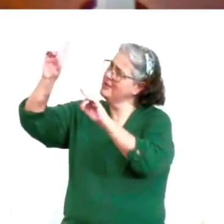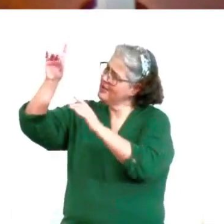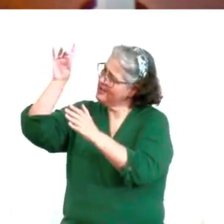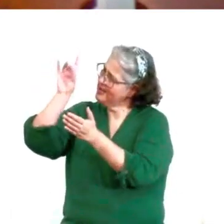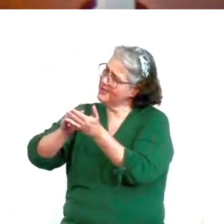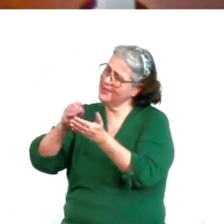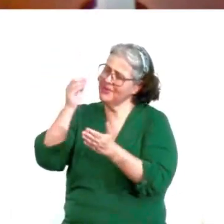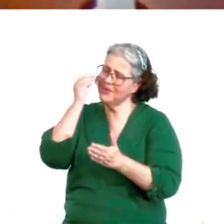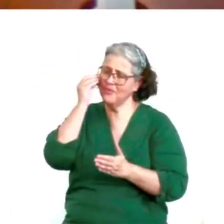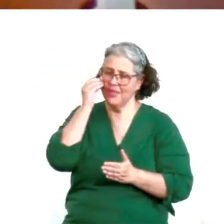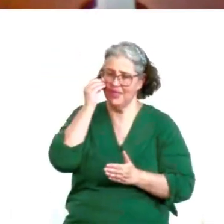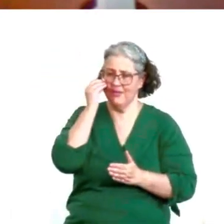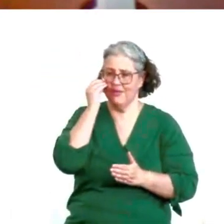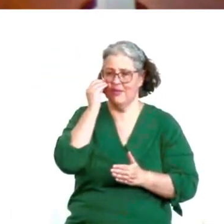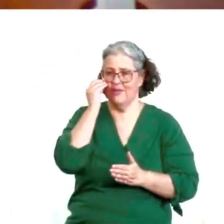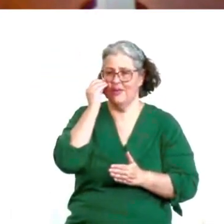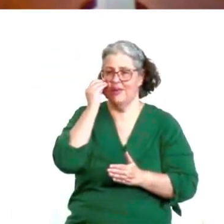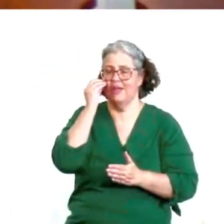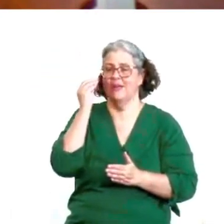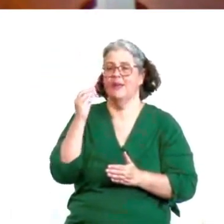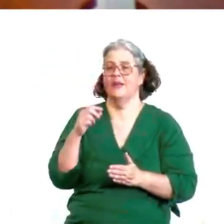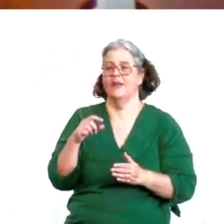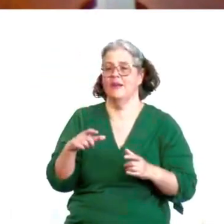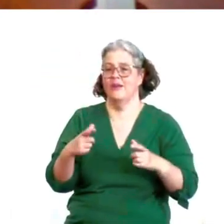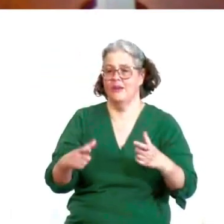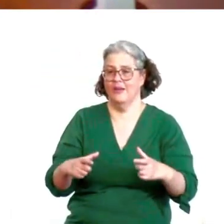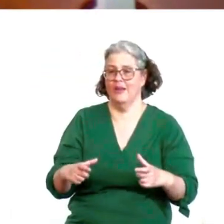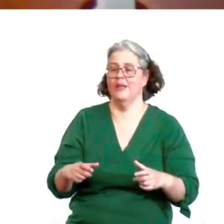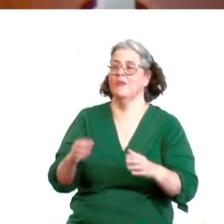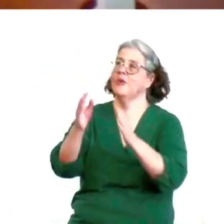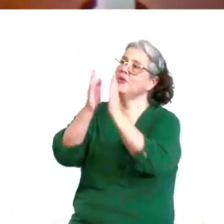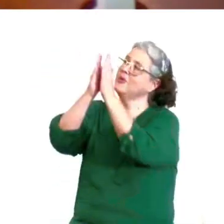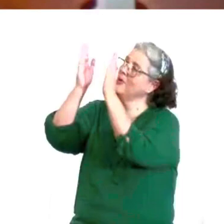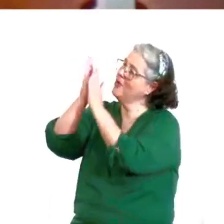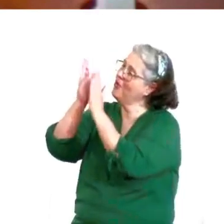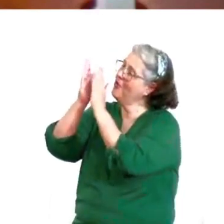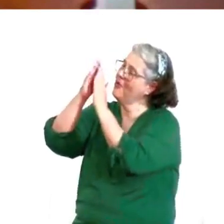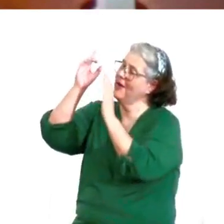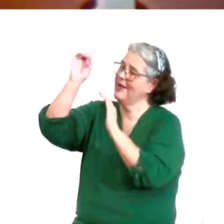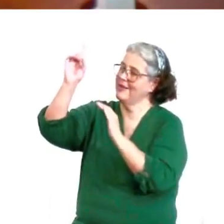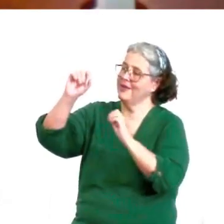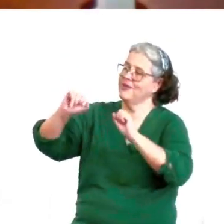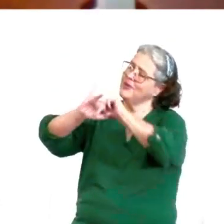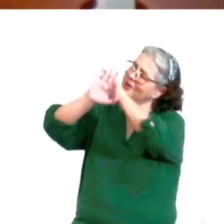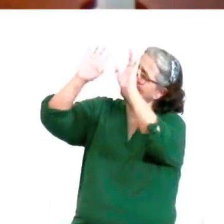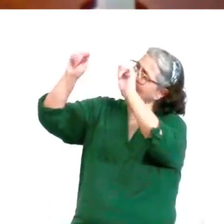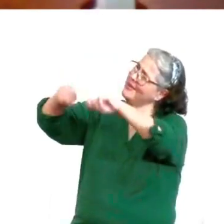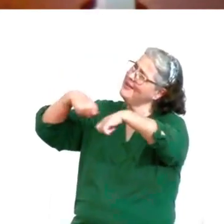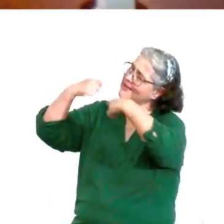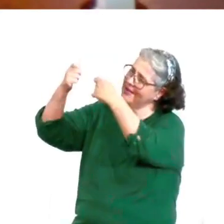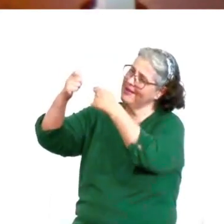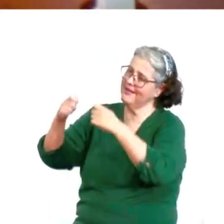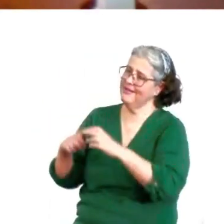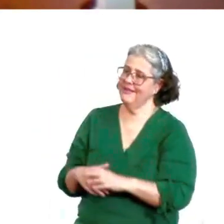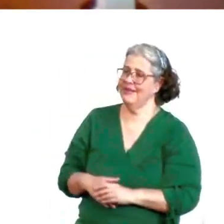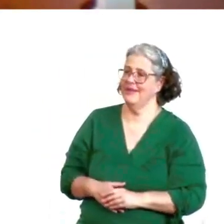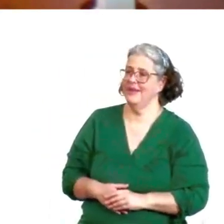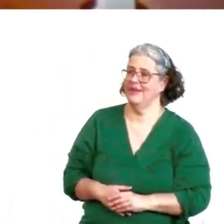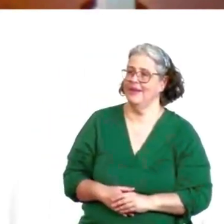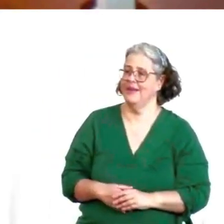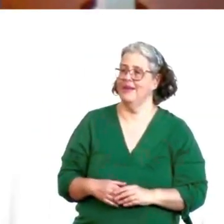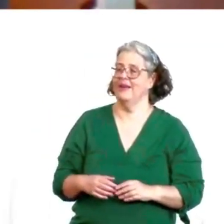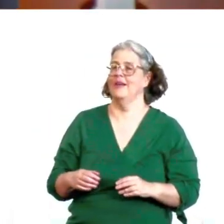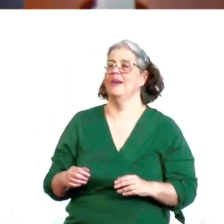experiencial, que eu posso redundar em louvor, glorificar a Ele. e